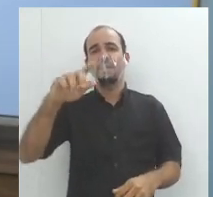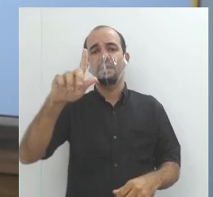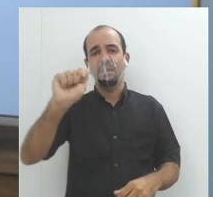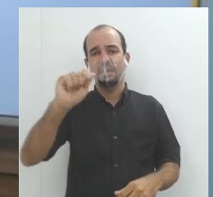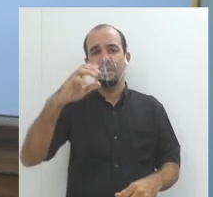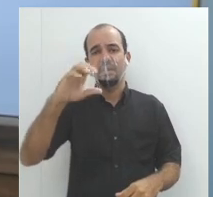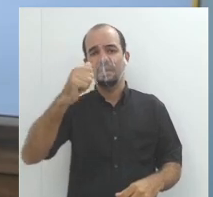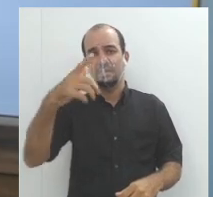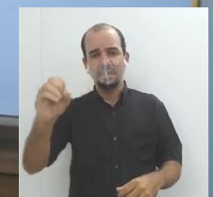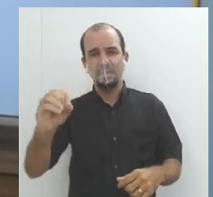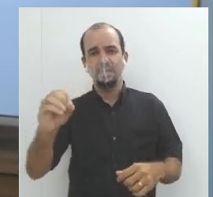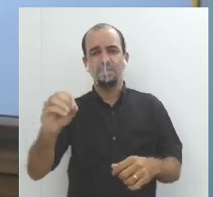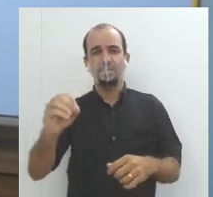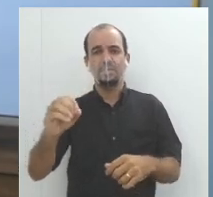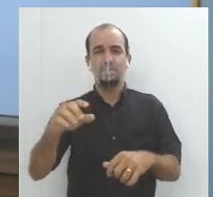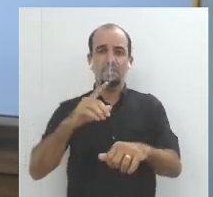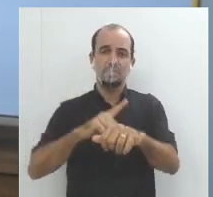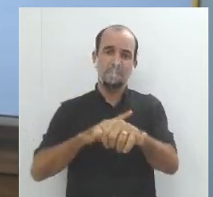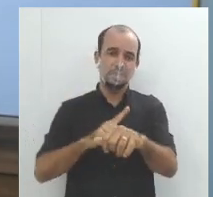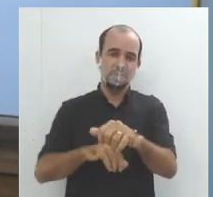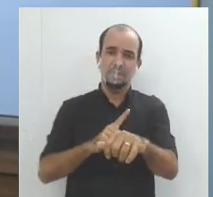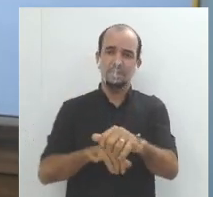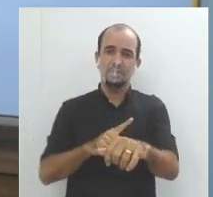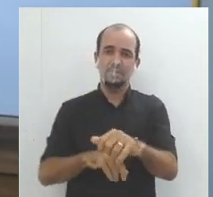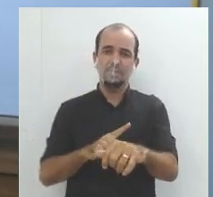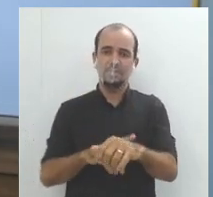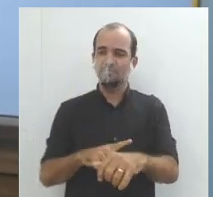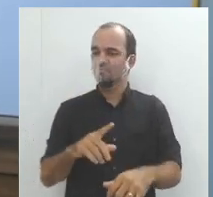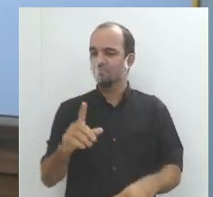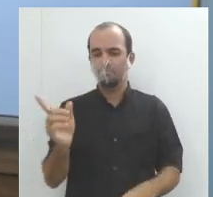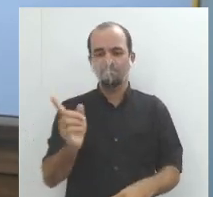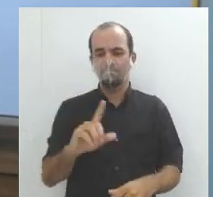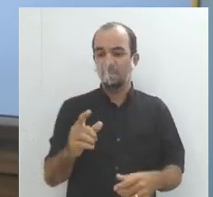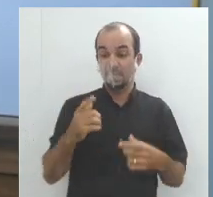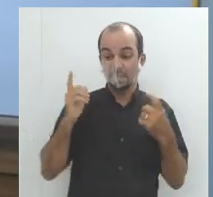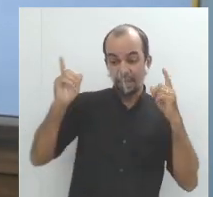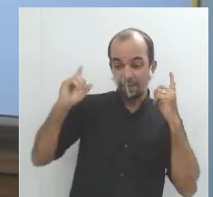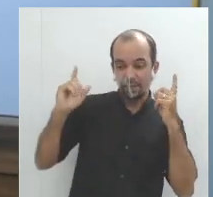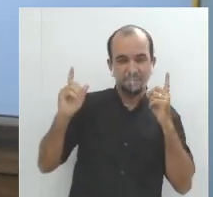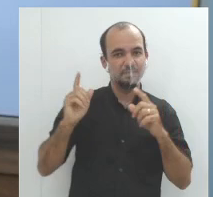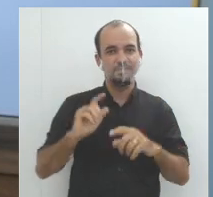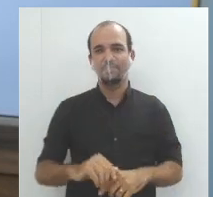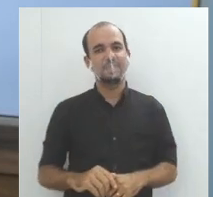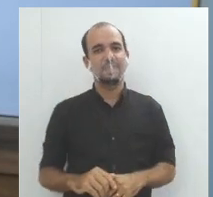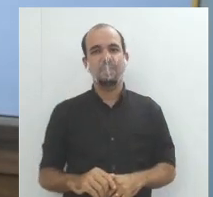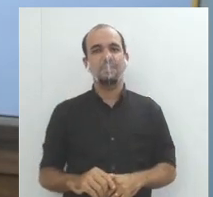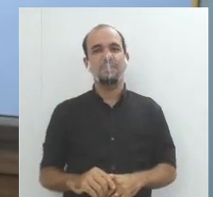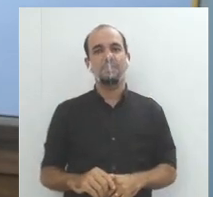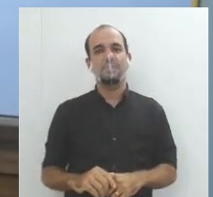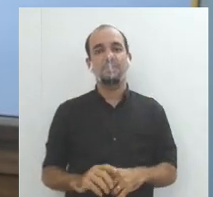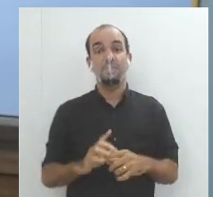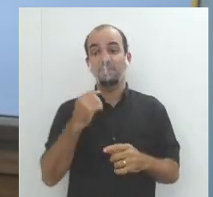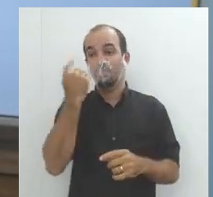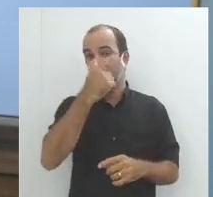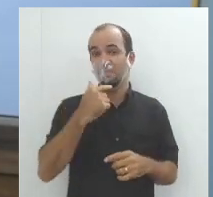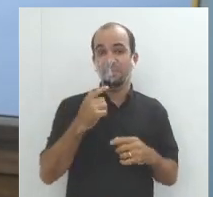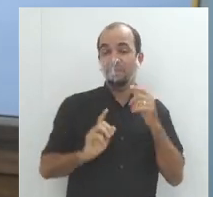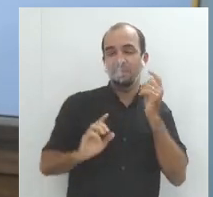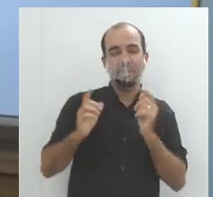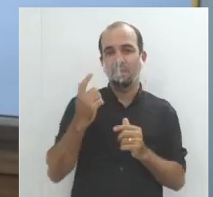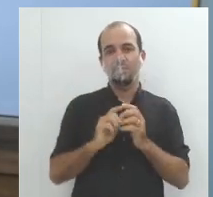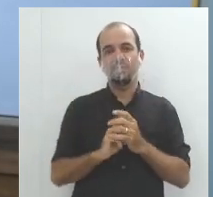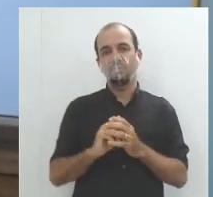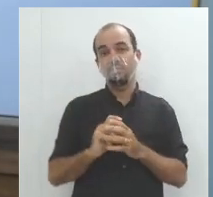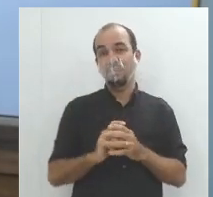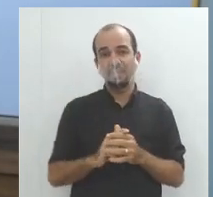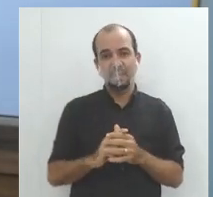é positiva, ela acontece, ela é afirmativa. Quando eu digo não, eu mudo, eu informo que ele não